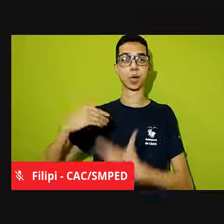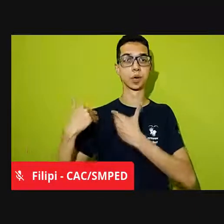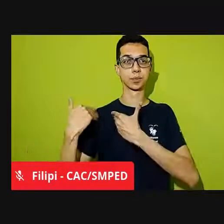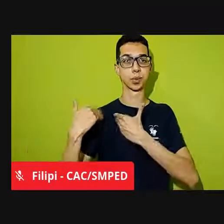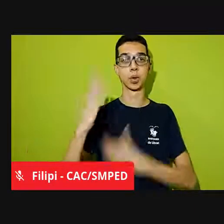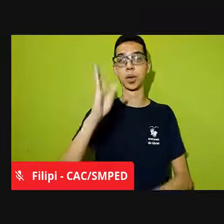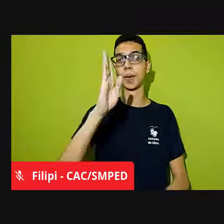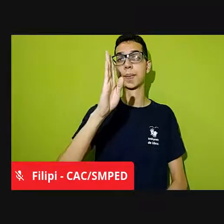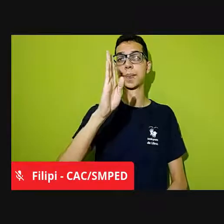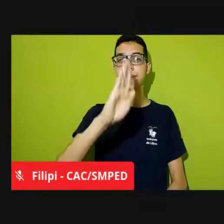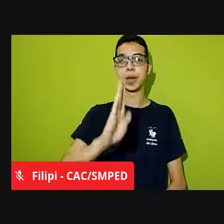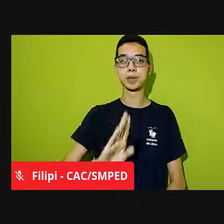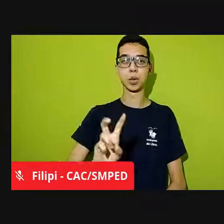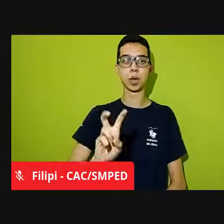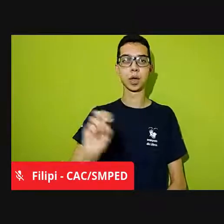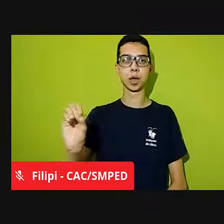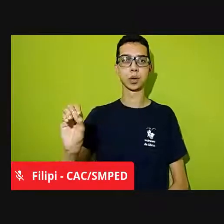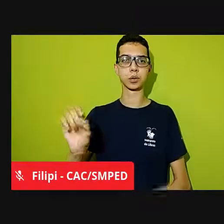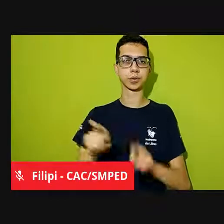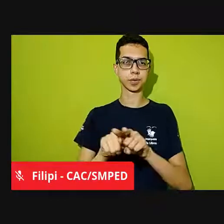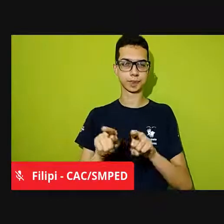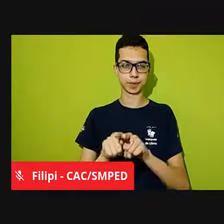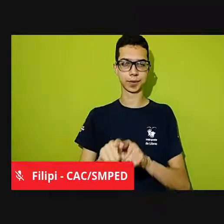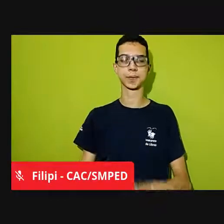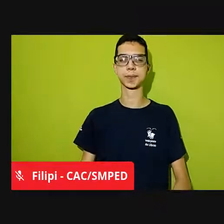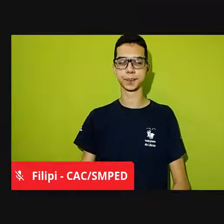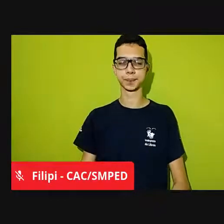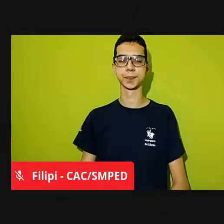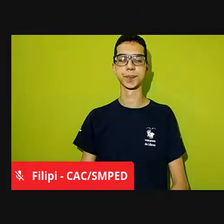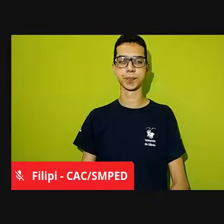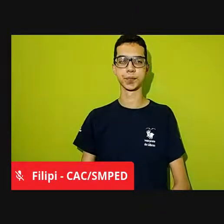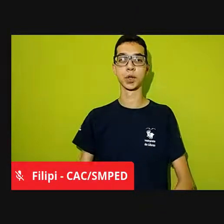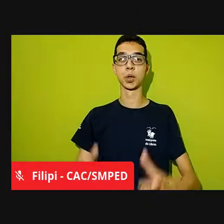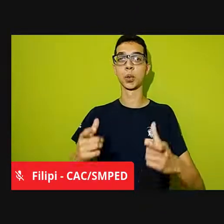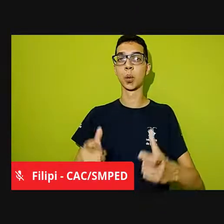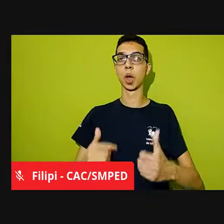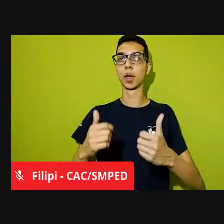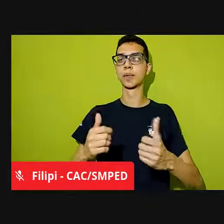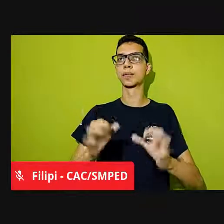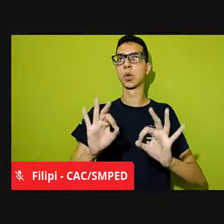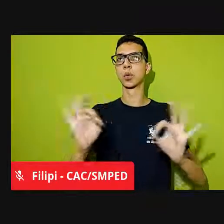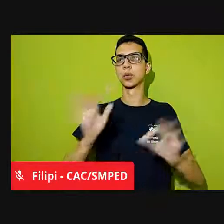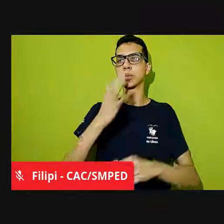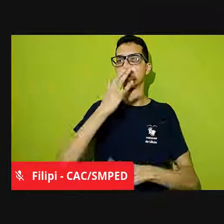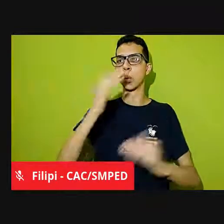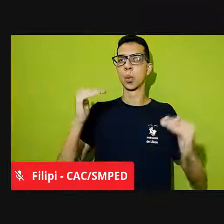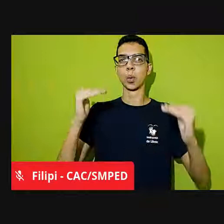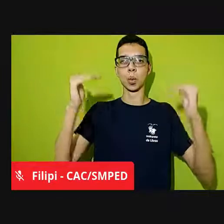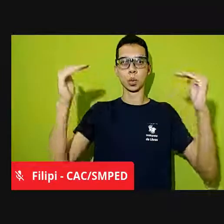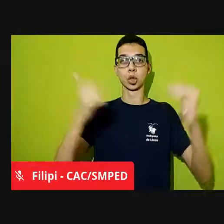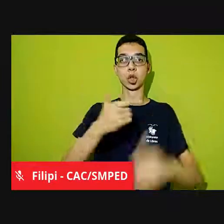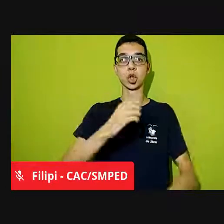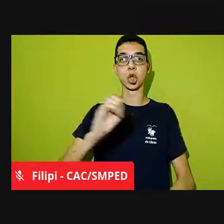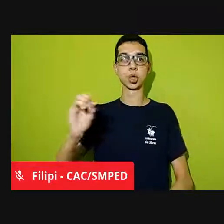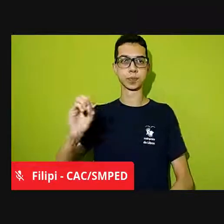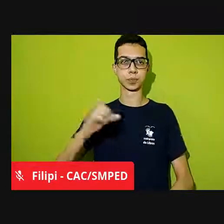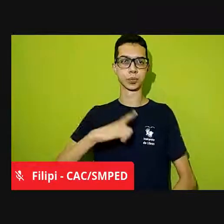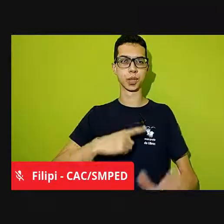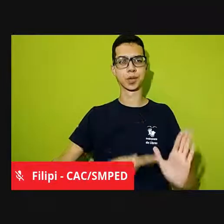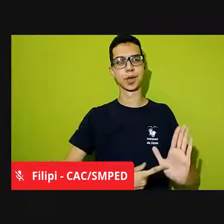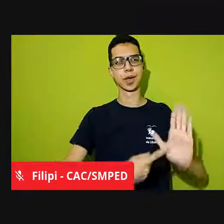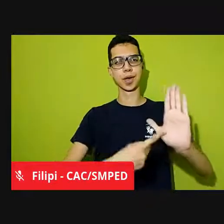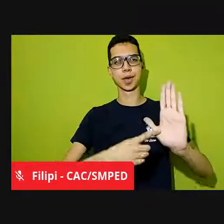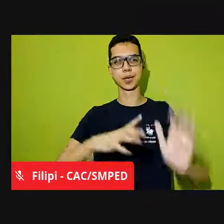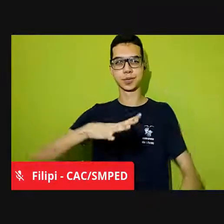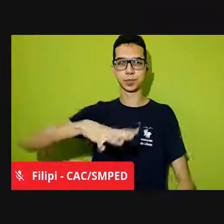Brasil 500, né, uma mostra do redescobrimento. Foi uma exposição gigantesca nos anos 2000. E eu trabalhei alguns anos, né, para essa